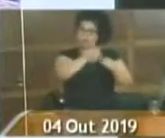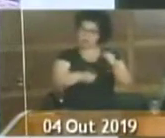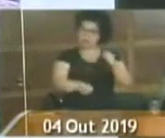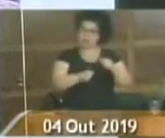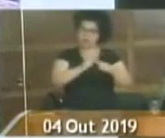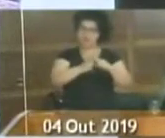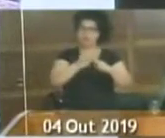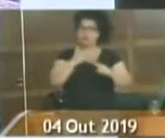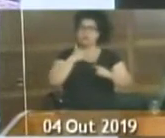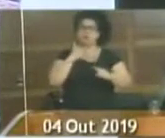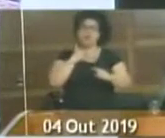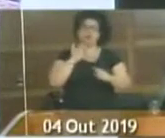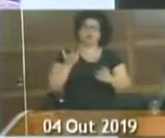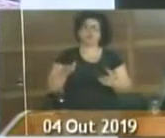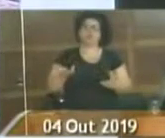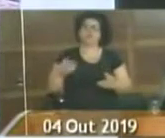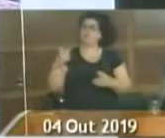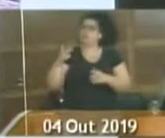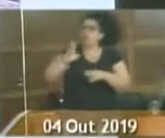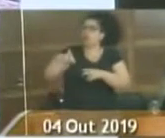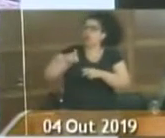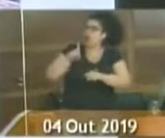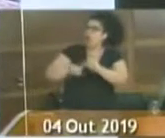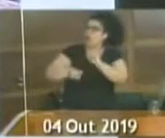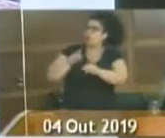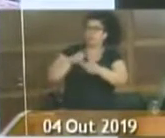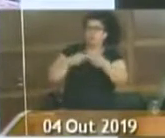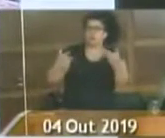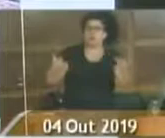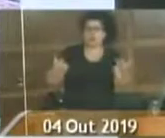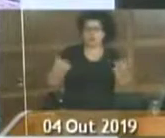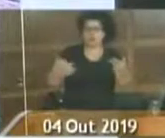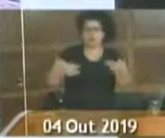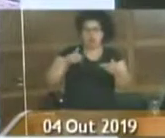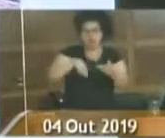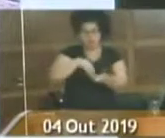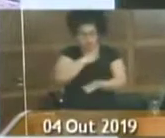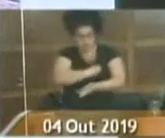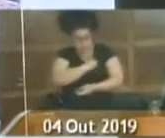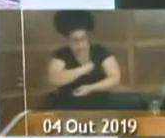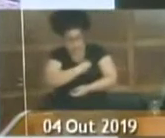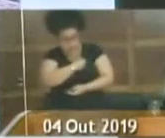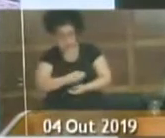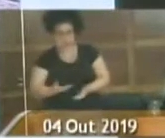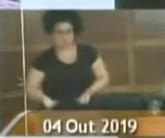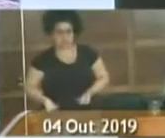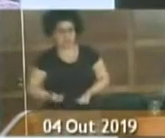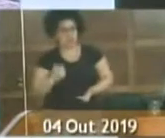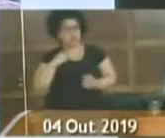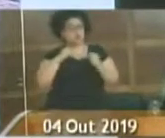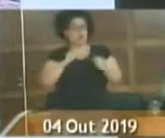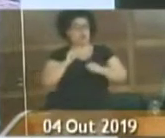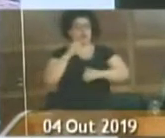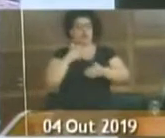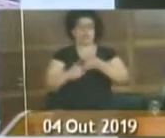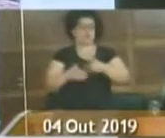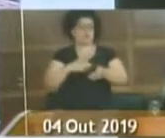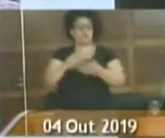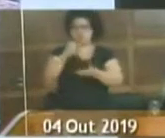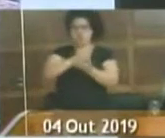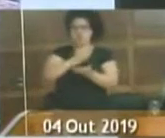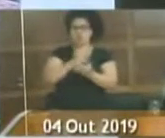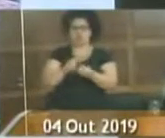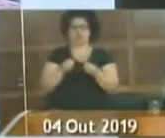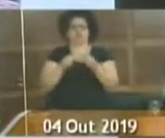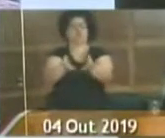uma coisa, não é um copo, não é... Para você ter um animal, eu posso dar um copo para qualquer pessoa guarda